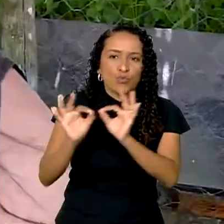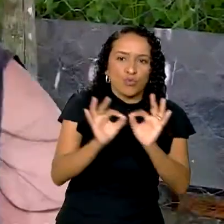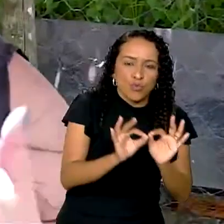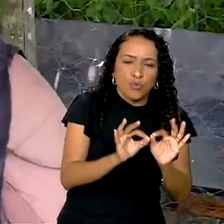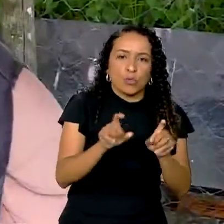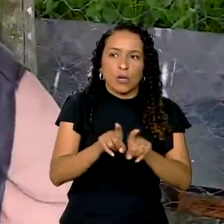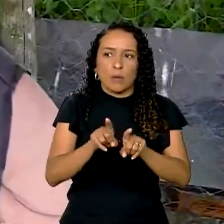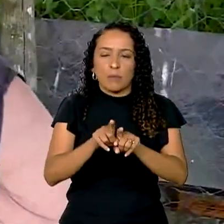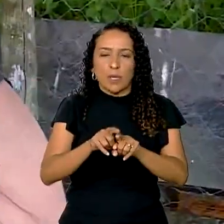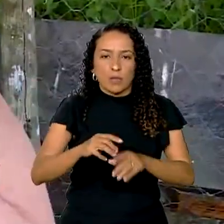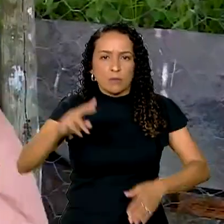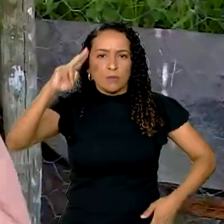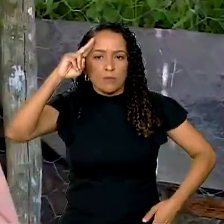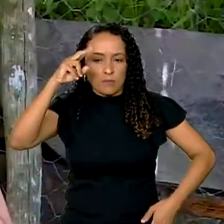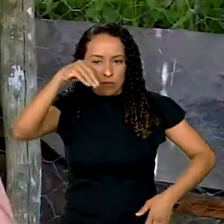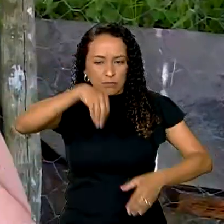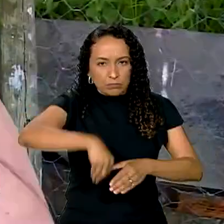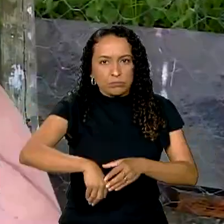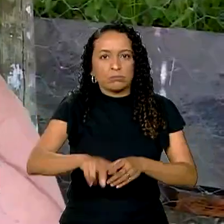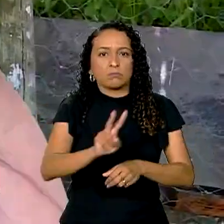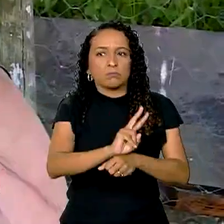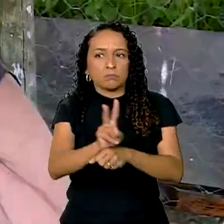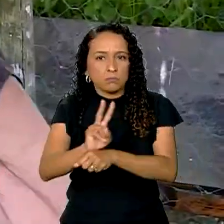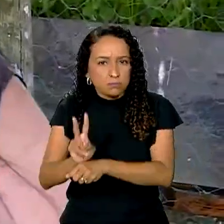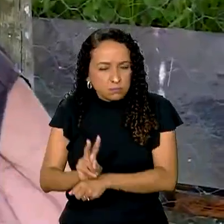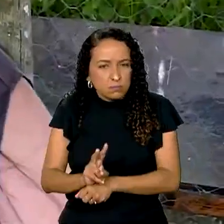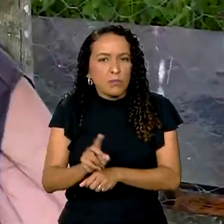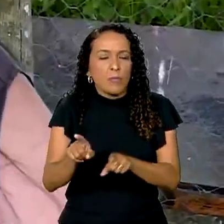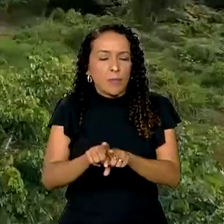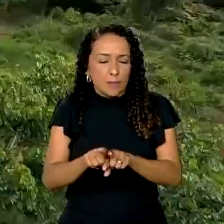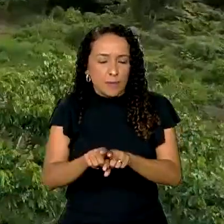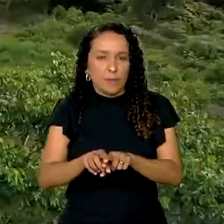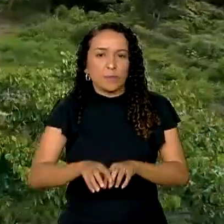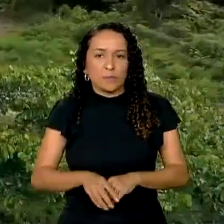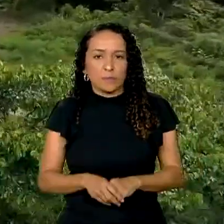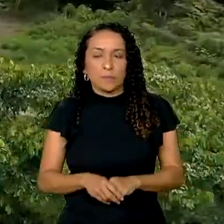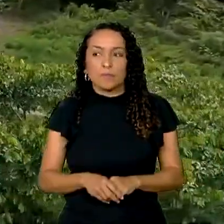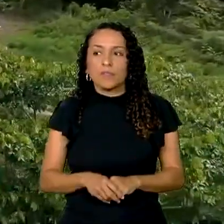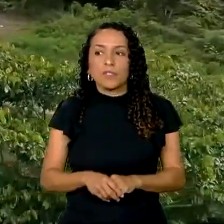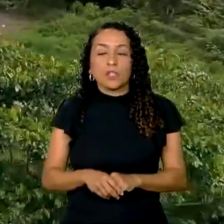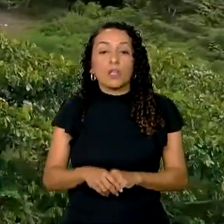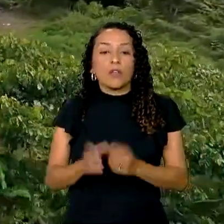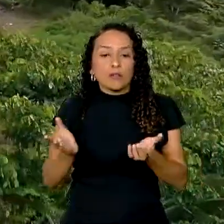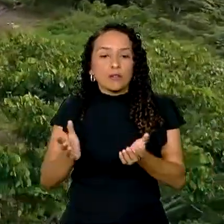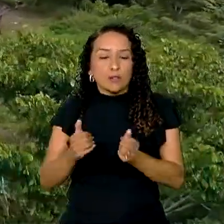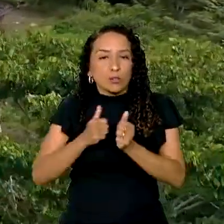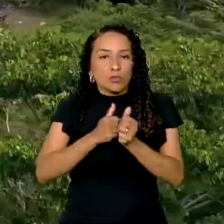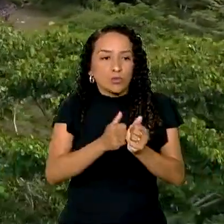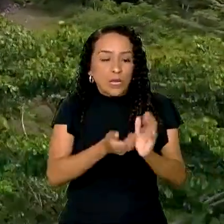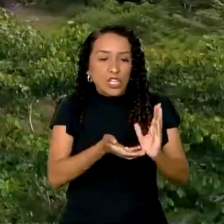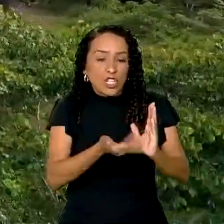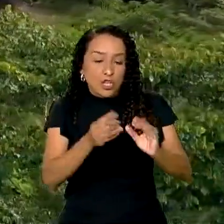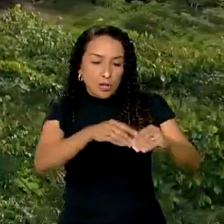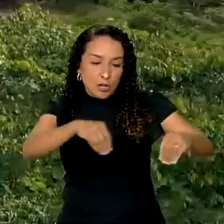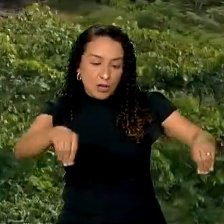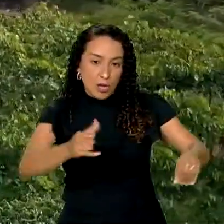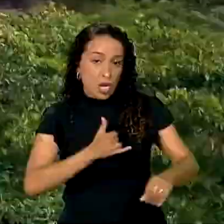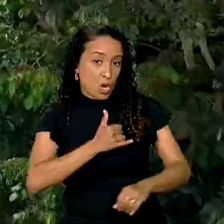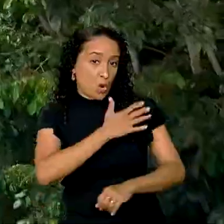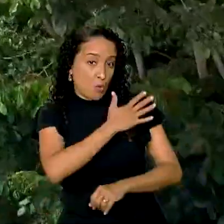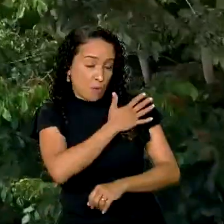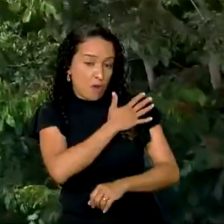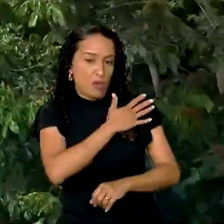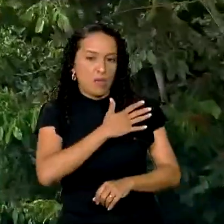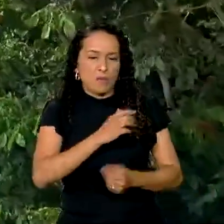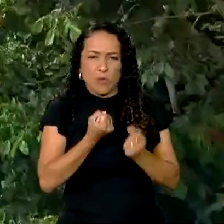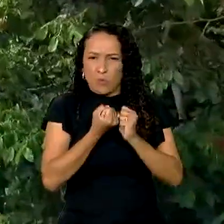segurança que estavam aqui dentro fazendo toda essa operação. Para acompanhar a desintrusão no território Yanomami,